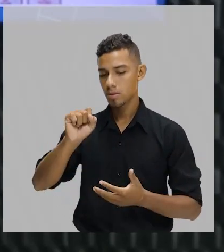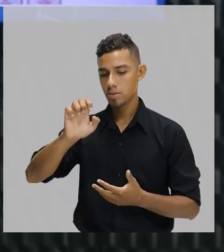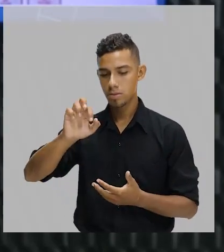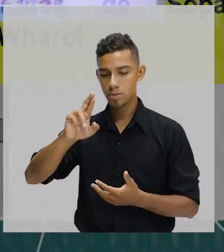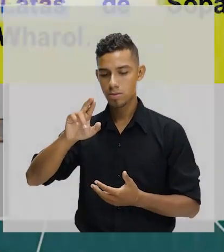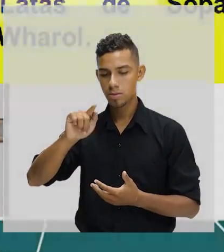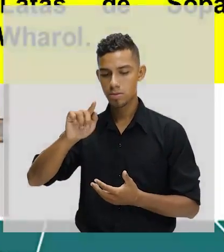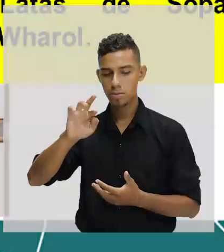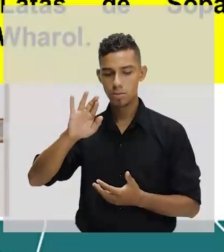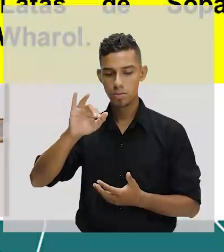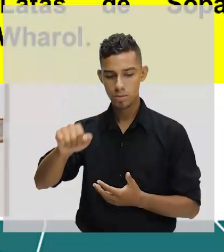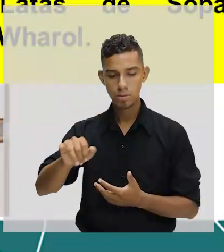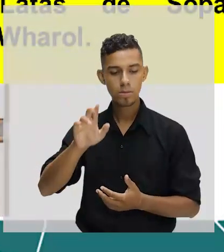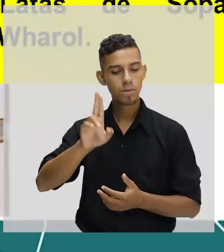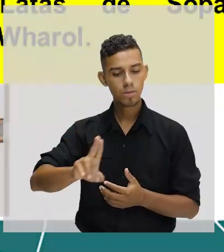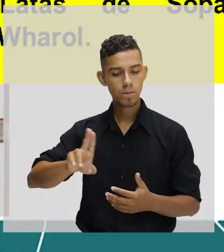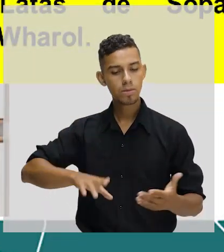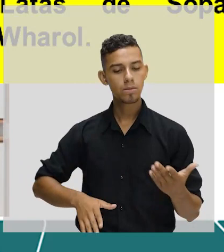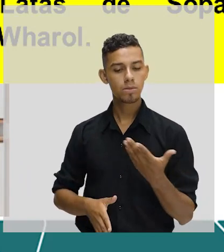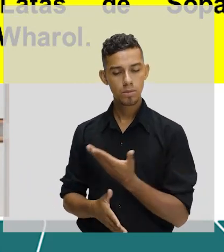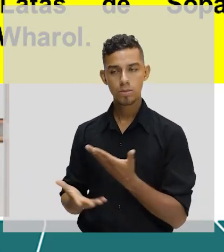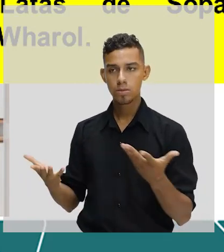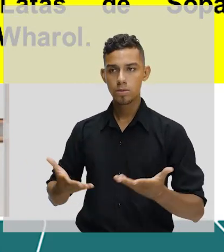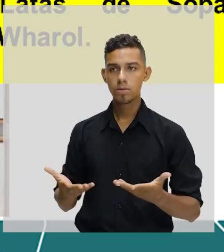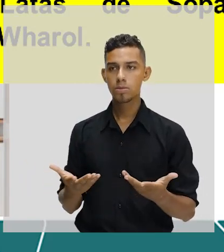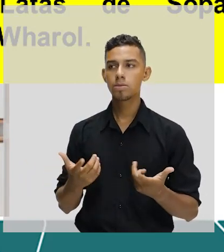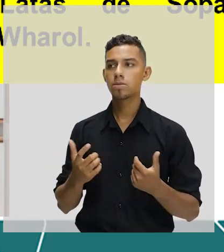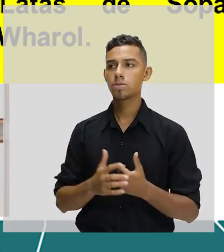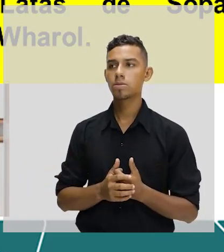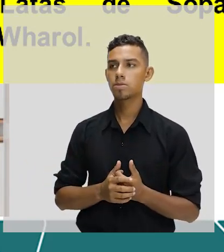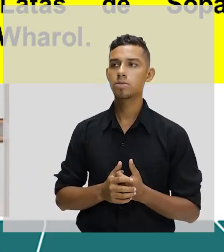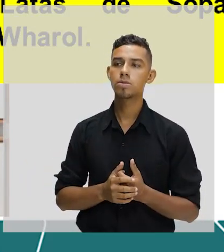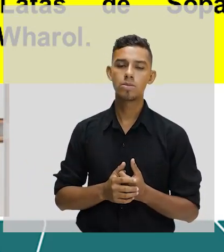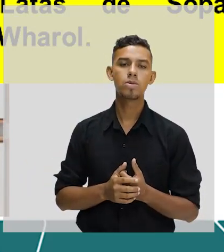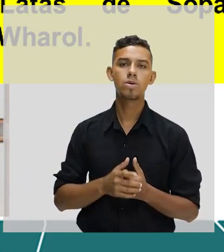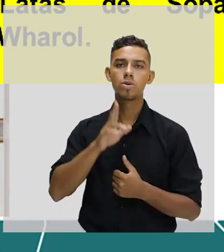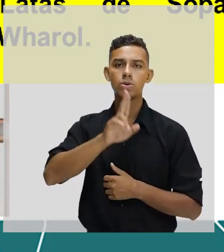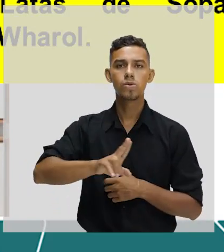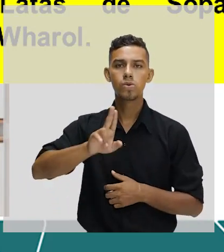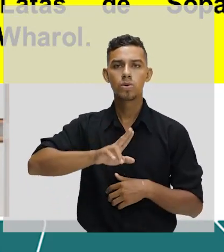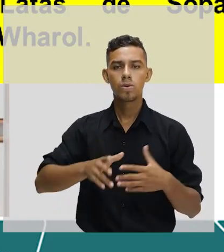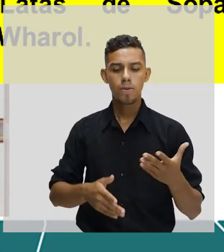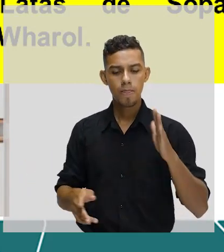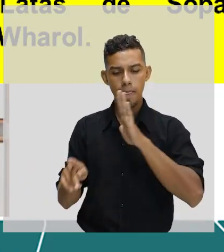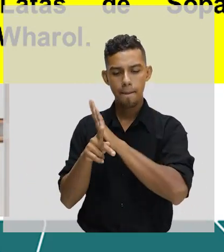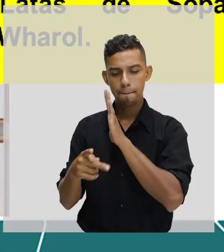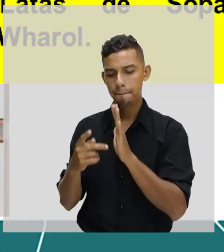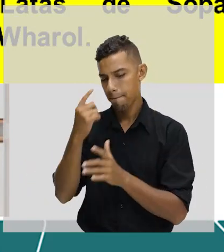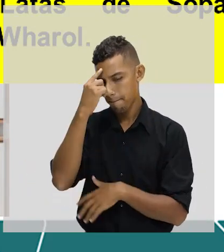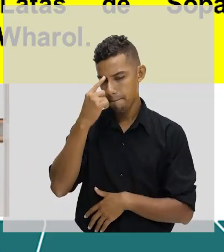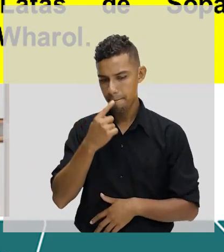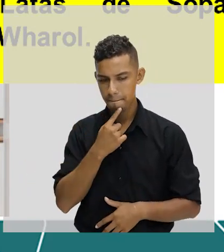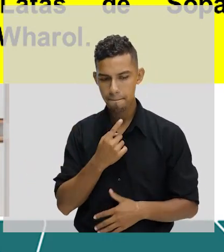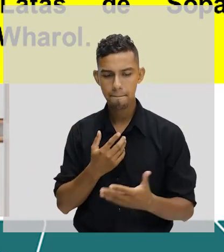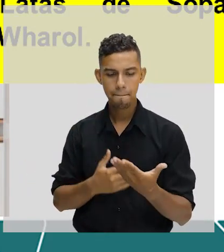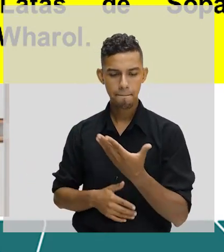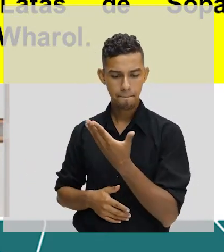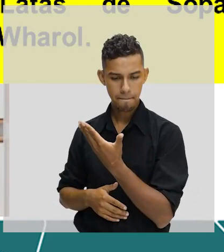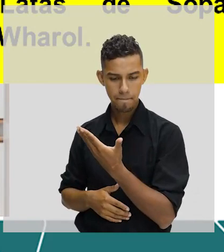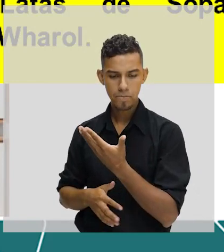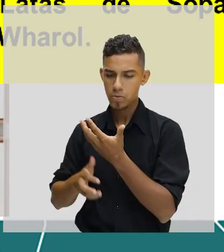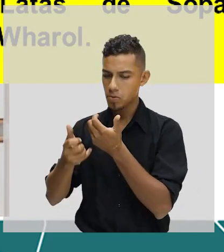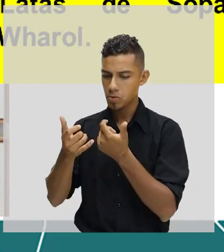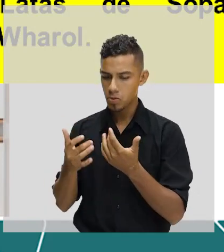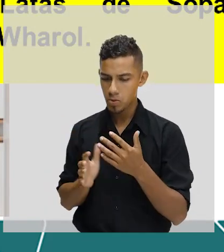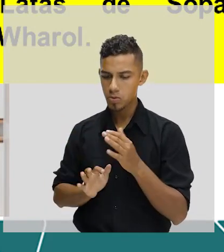mesmo utilizado na minha camisa que eu estou usando agora, Ludovicense, assim como a imagem do Andy Warhol, que fazia um